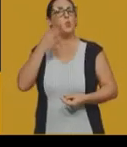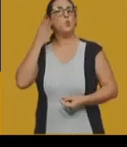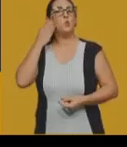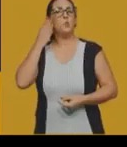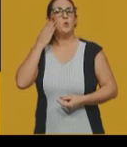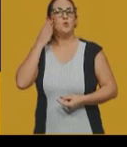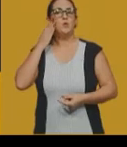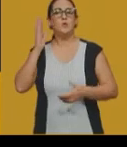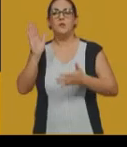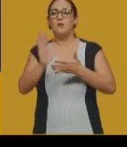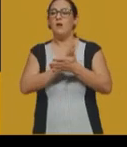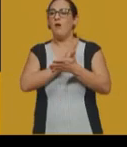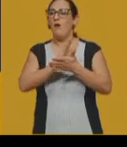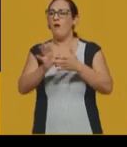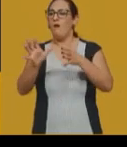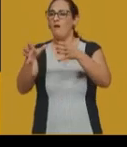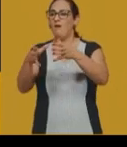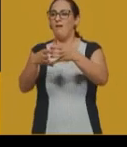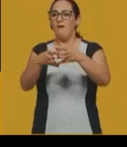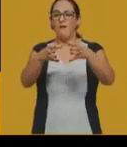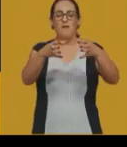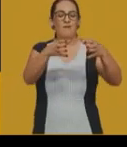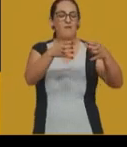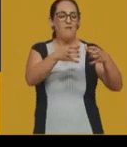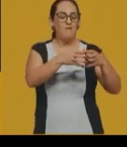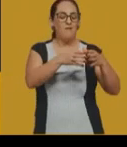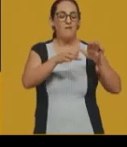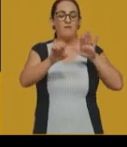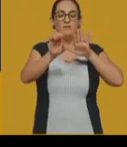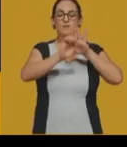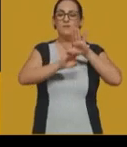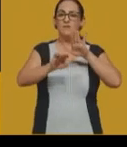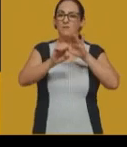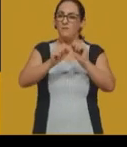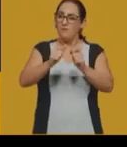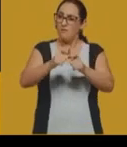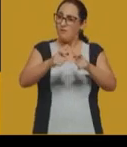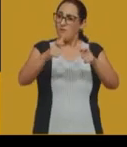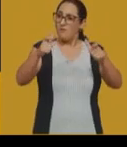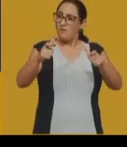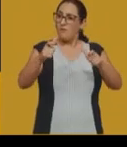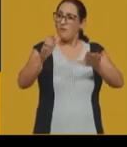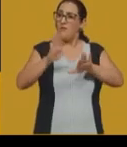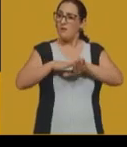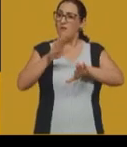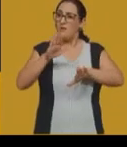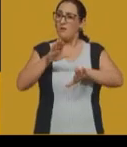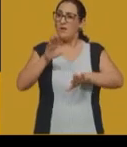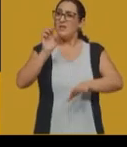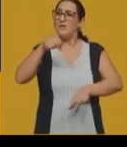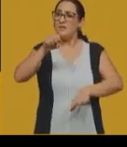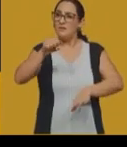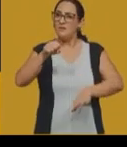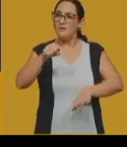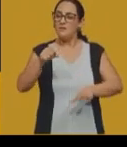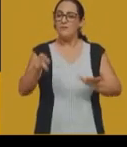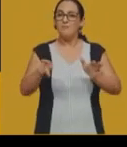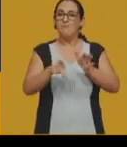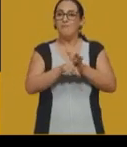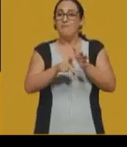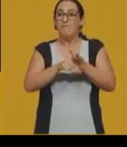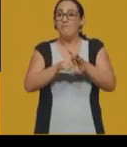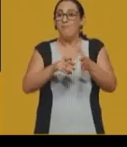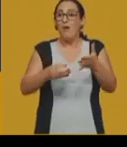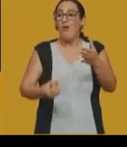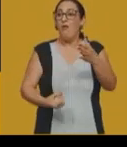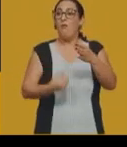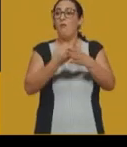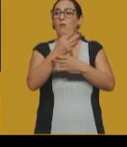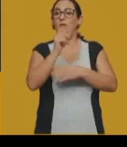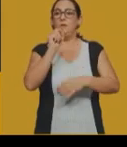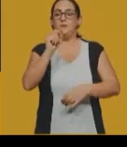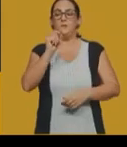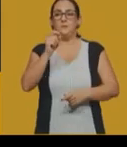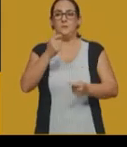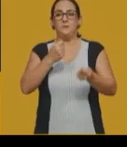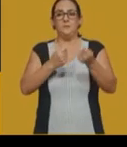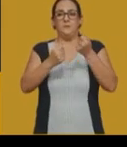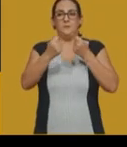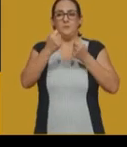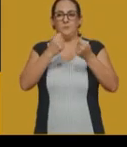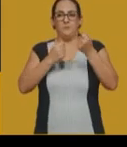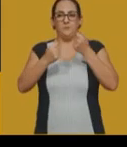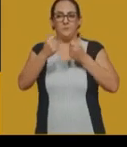né, determinadas empresas que crescem mais, que acabam, né, exercendo um monopólio, exercendo um controle, e